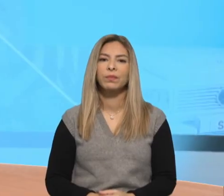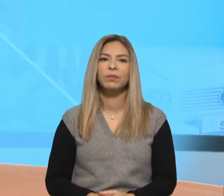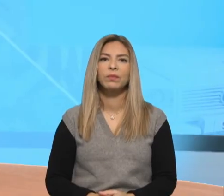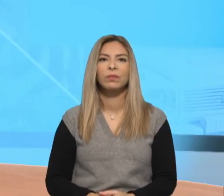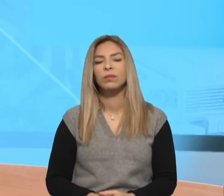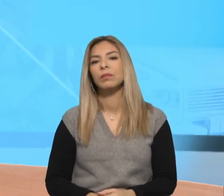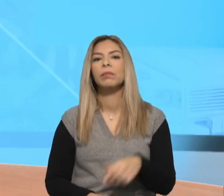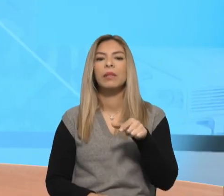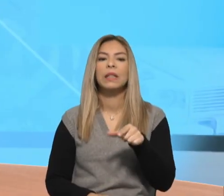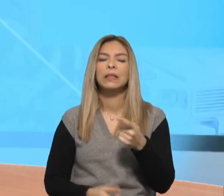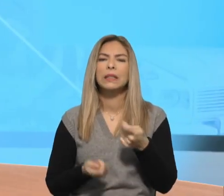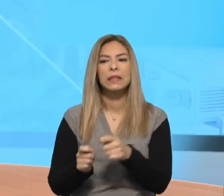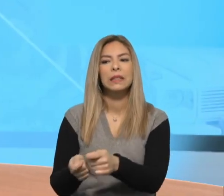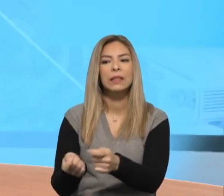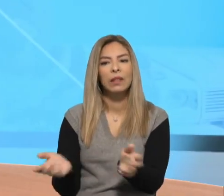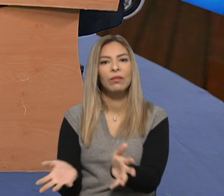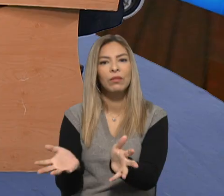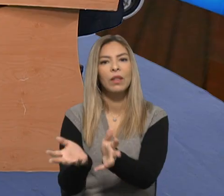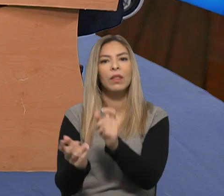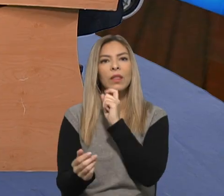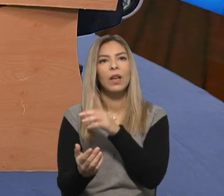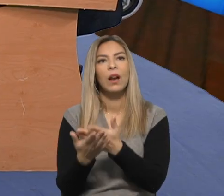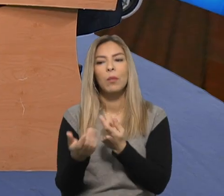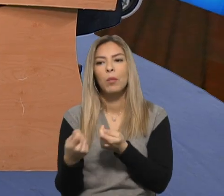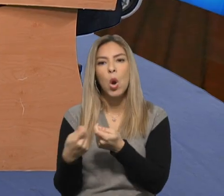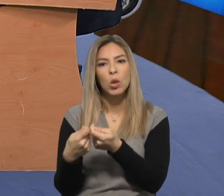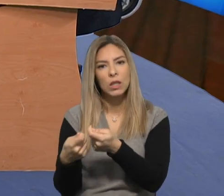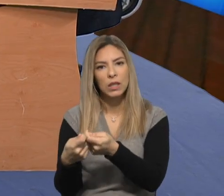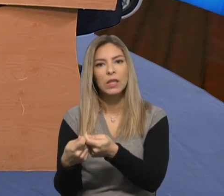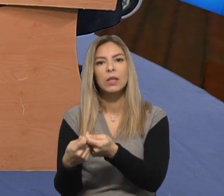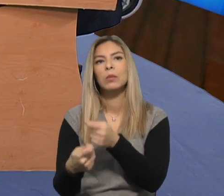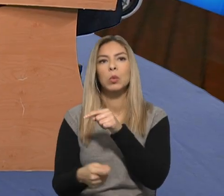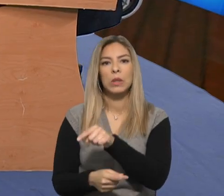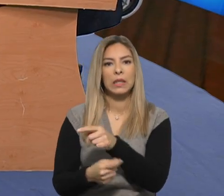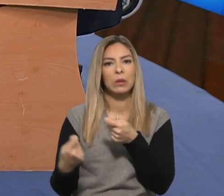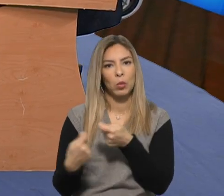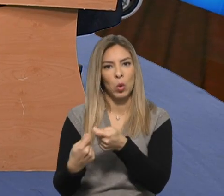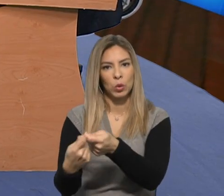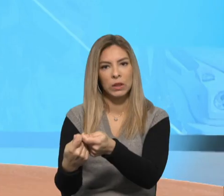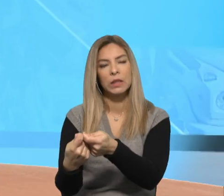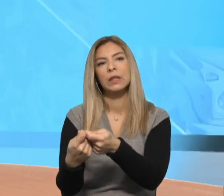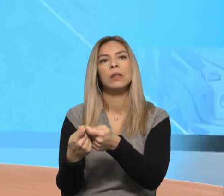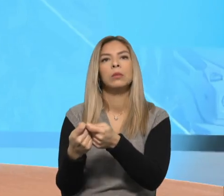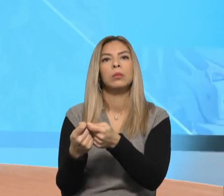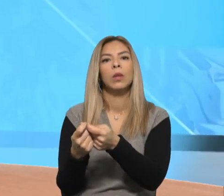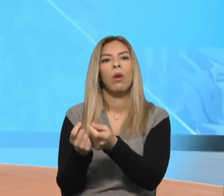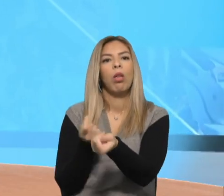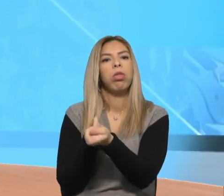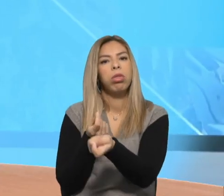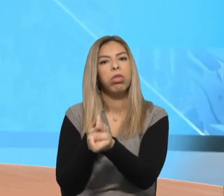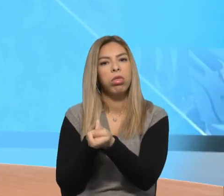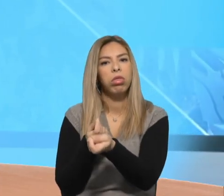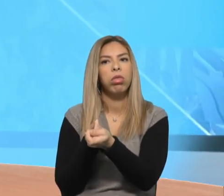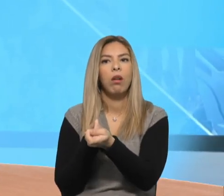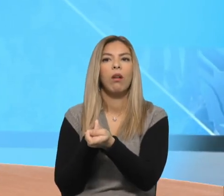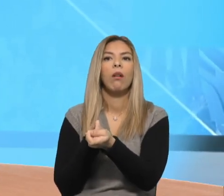ser um estímulo também à proximidade entre as pessoas, não é? A proximidade, este reunir à volta